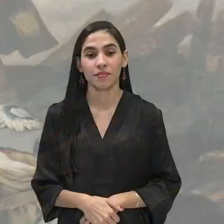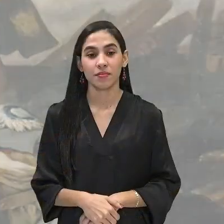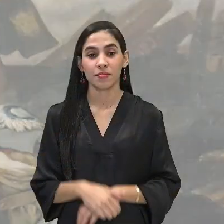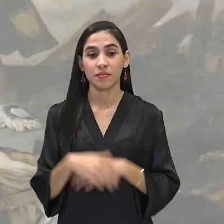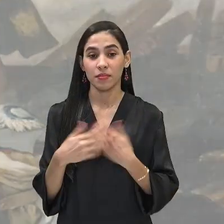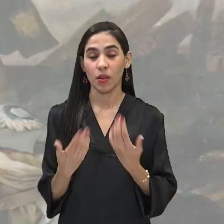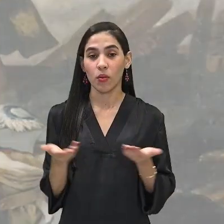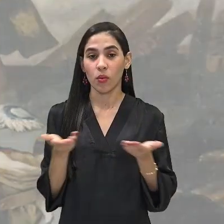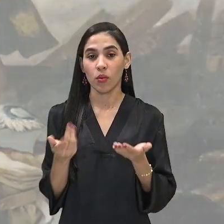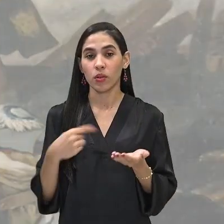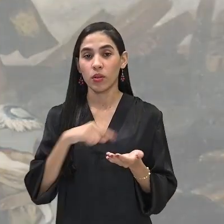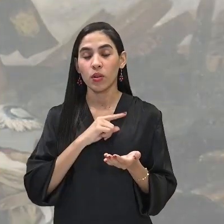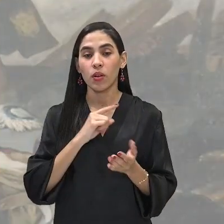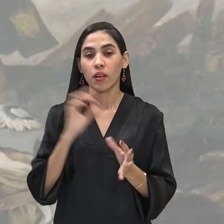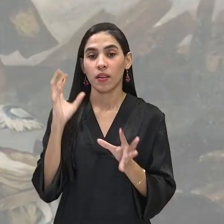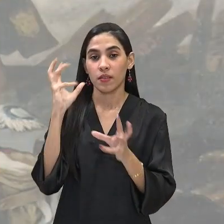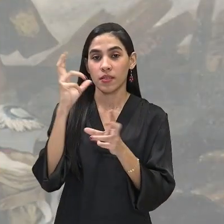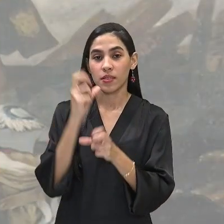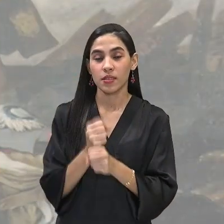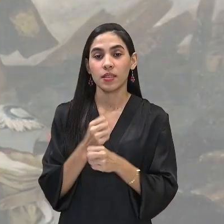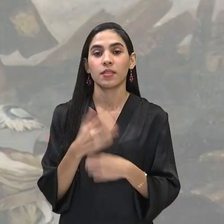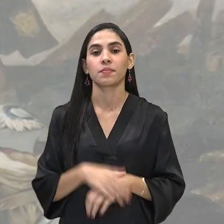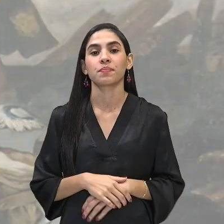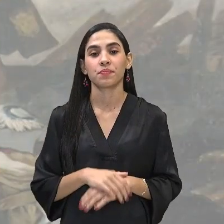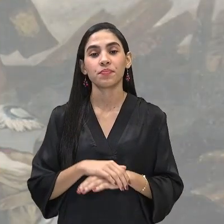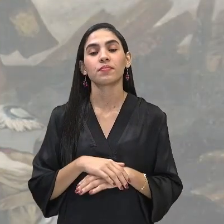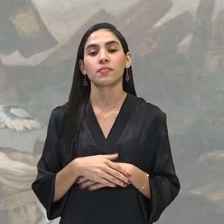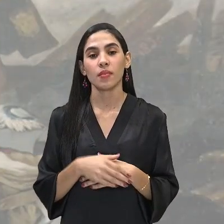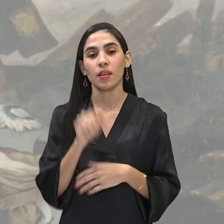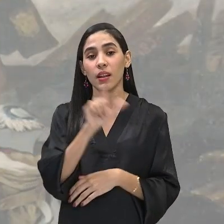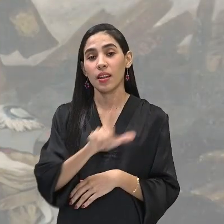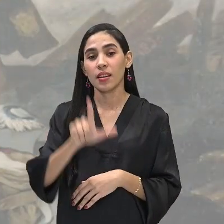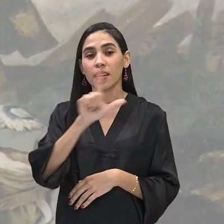Então hoje nós vamos revisar uma escola literária